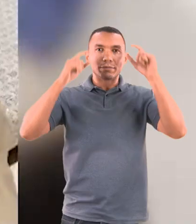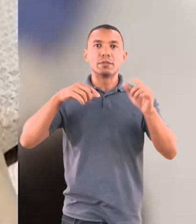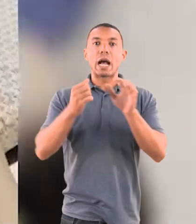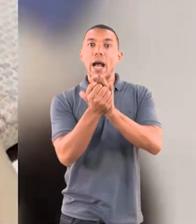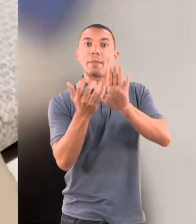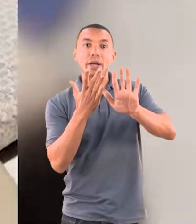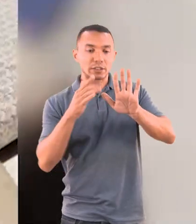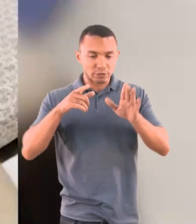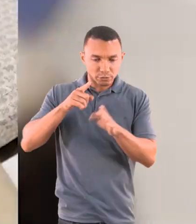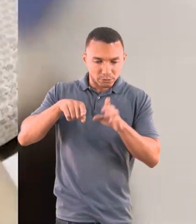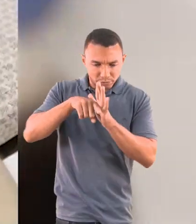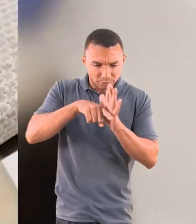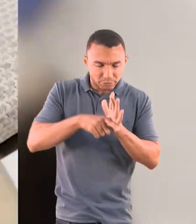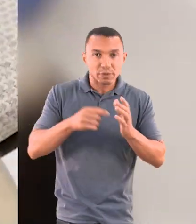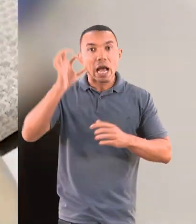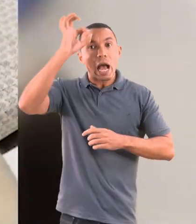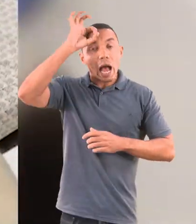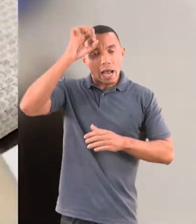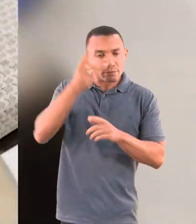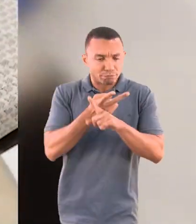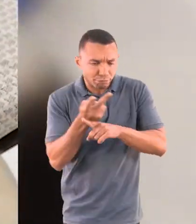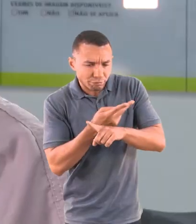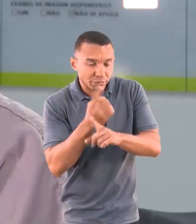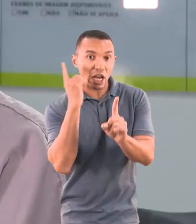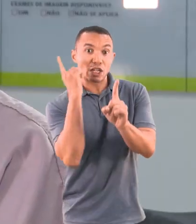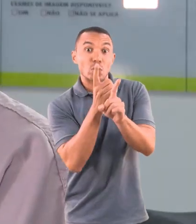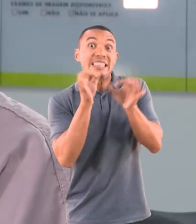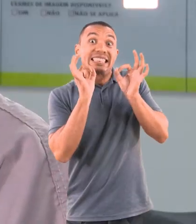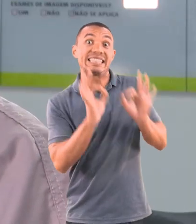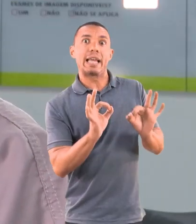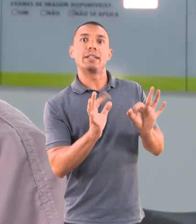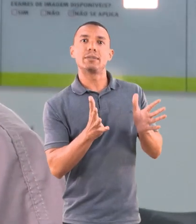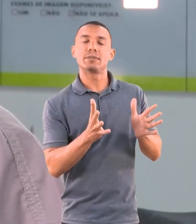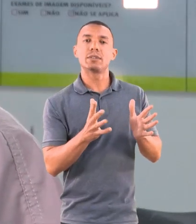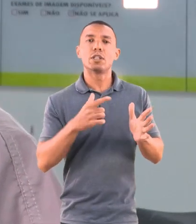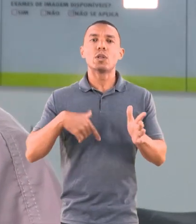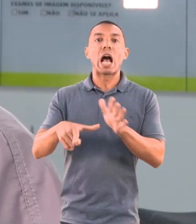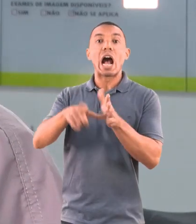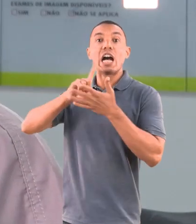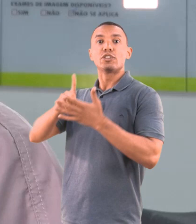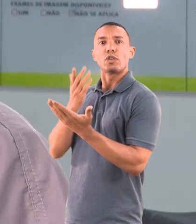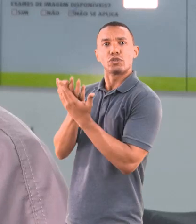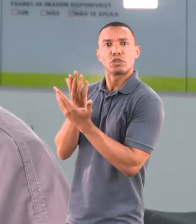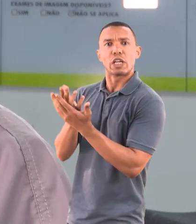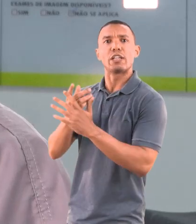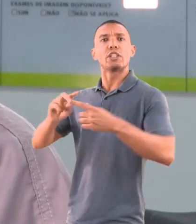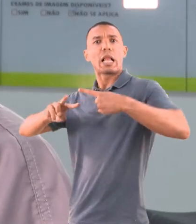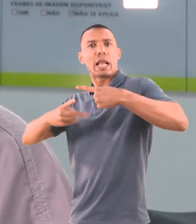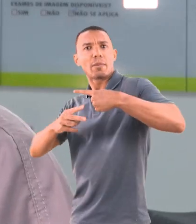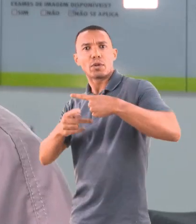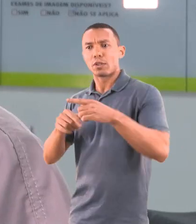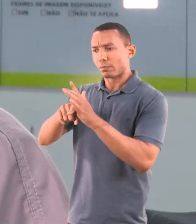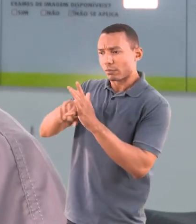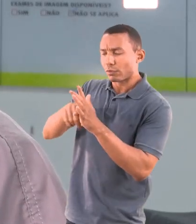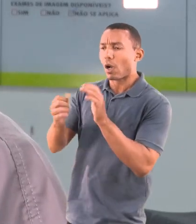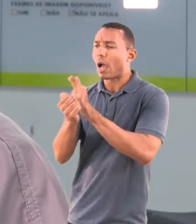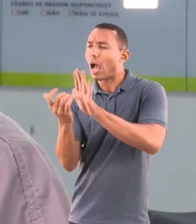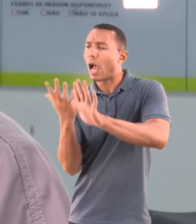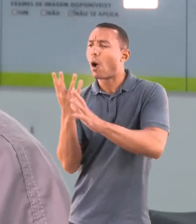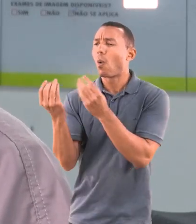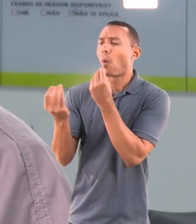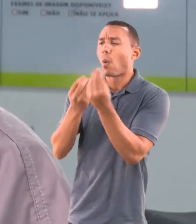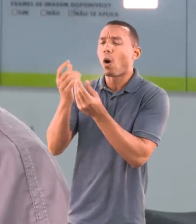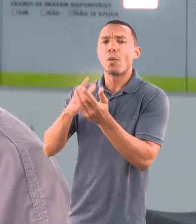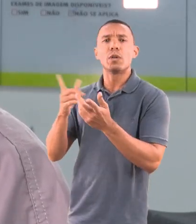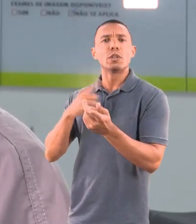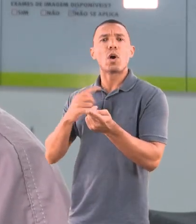do tumor cerebral de forma precisa. Inicialmente, nós fizemos testes laboratoriais para avaliar tanto a performance